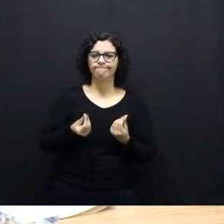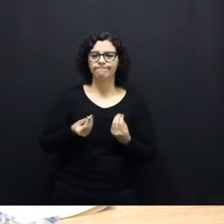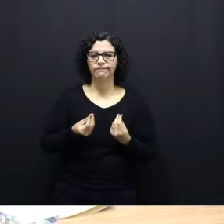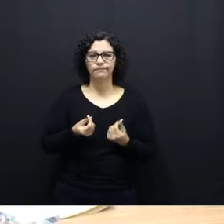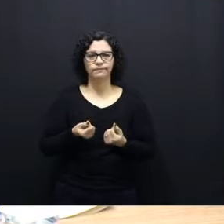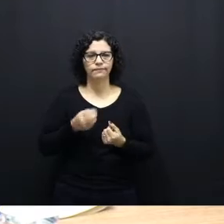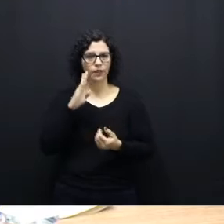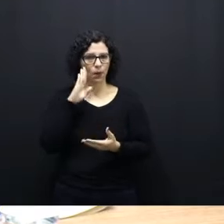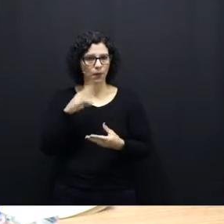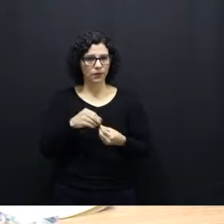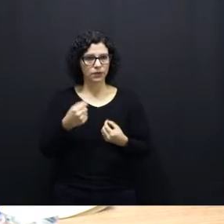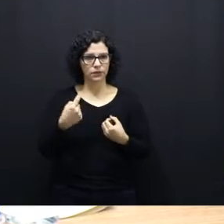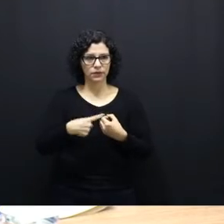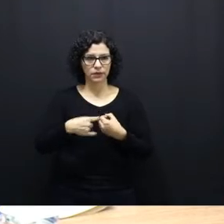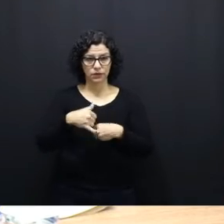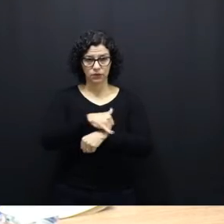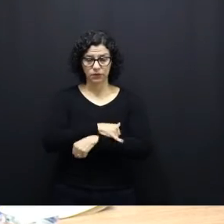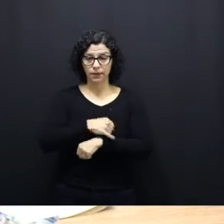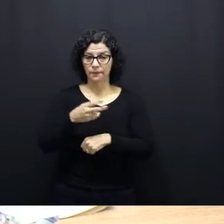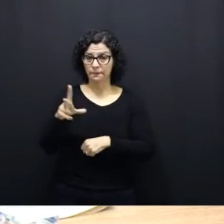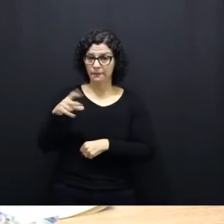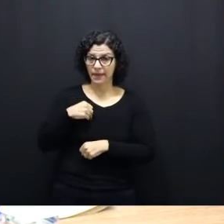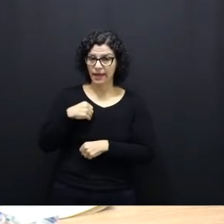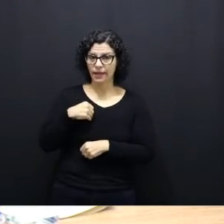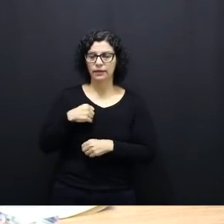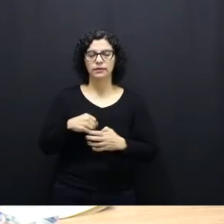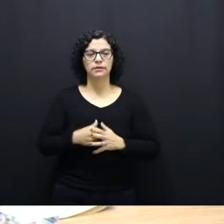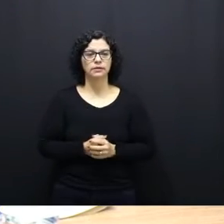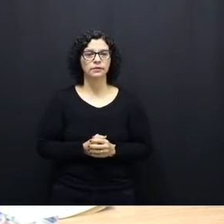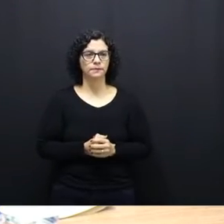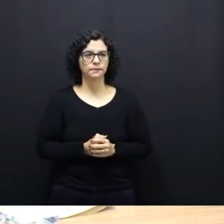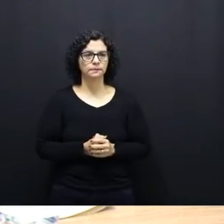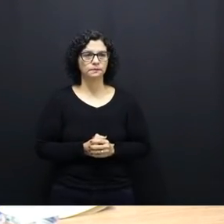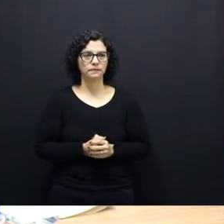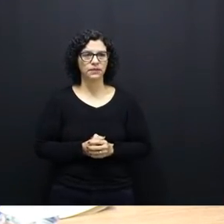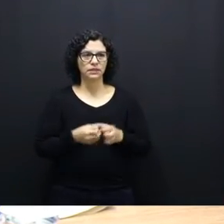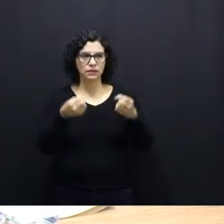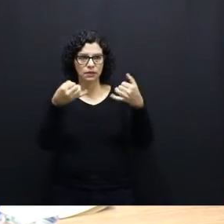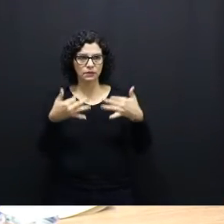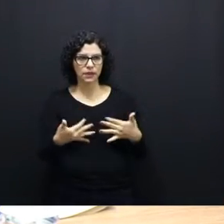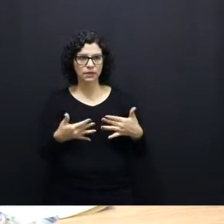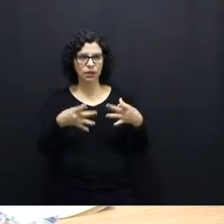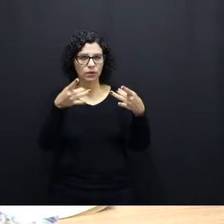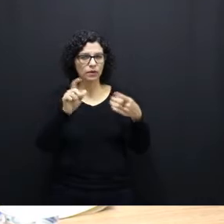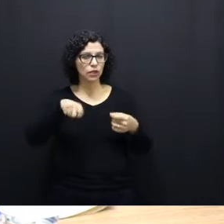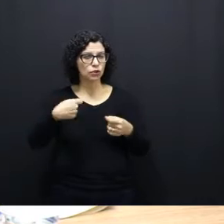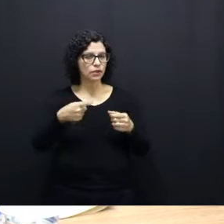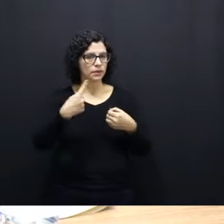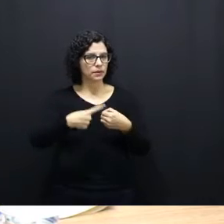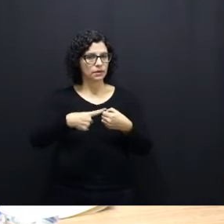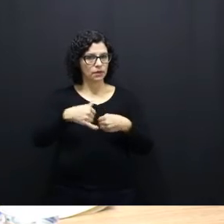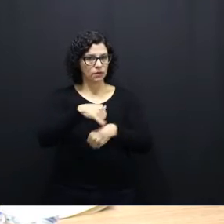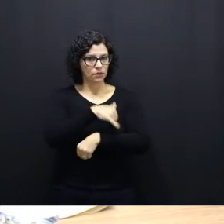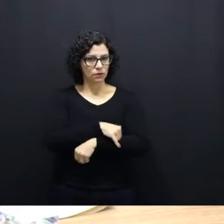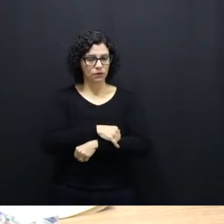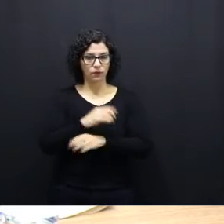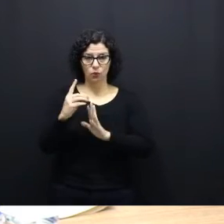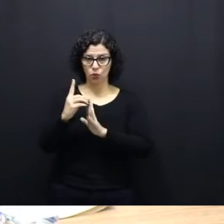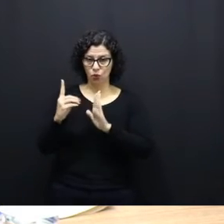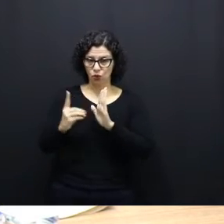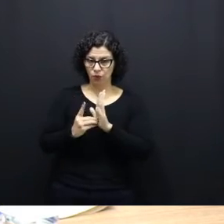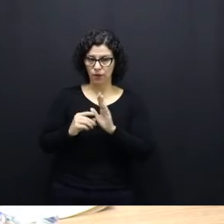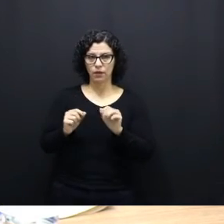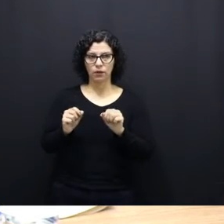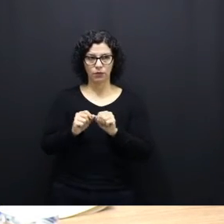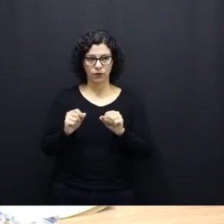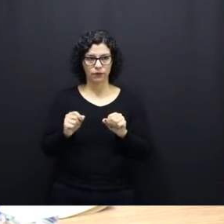entendo que são das mais merecia merece né uma explanação só para nós aqui então vamos fazer esse documento e